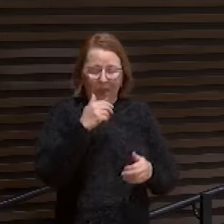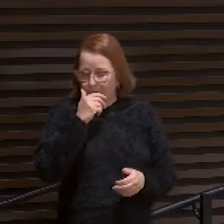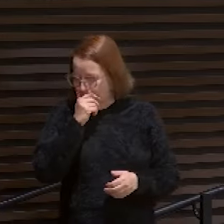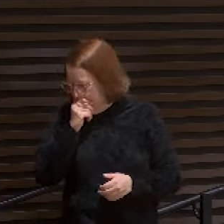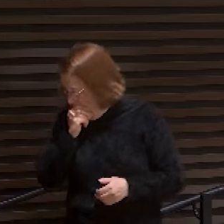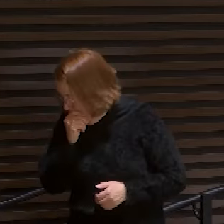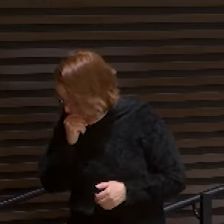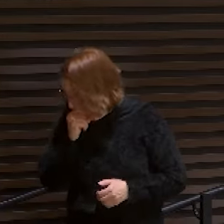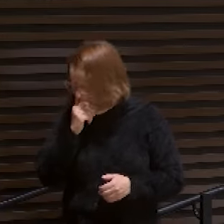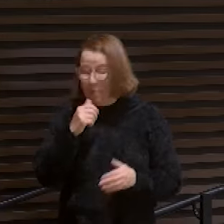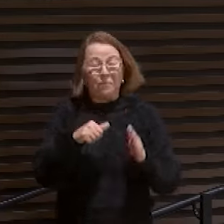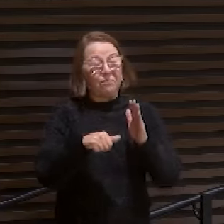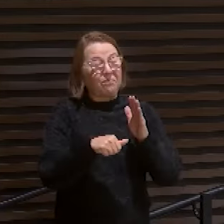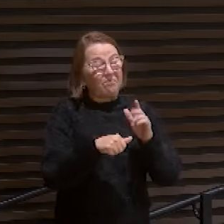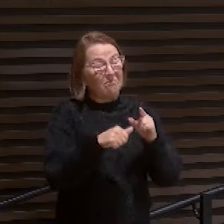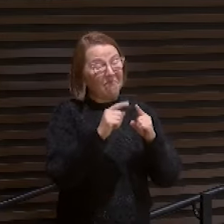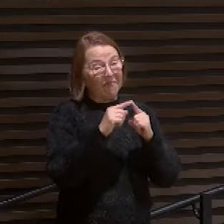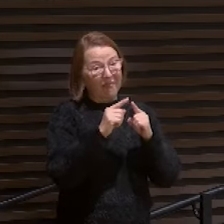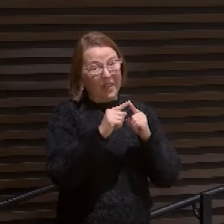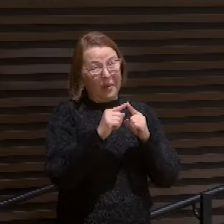uma redenção eterna.